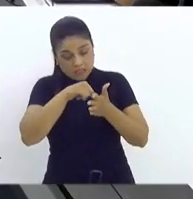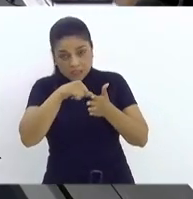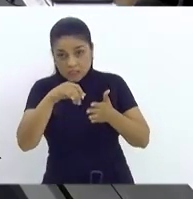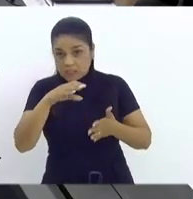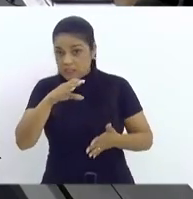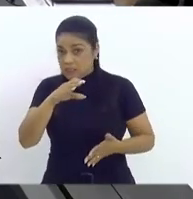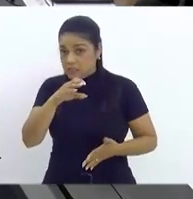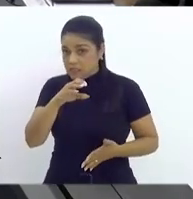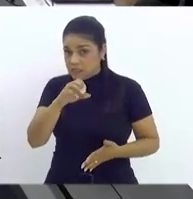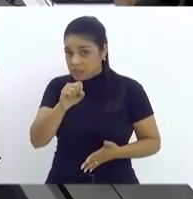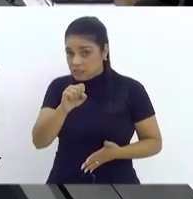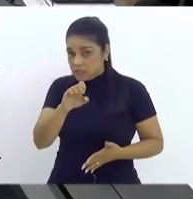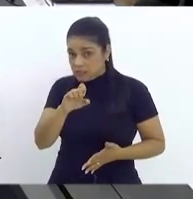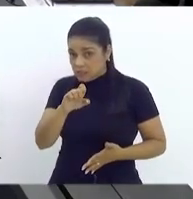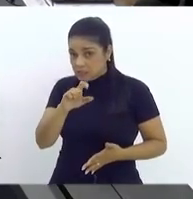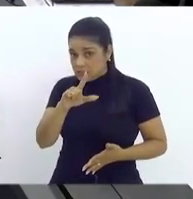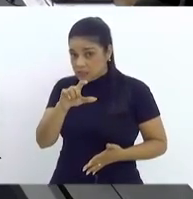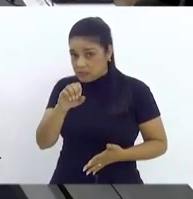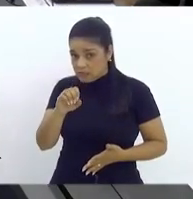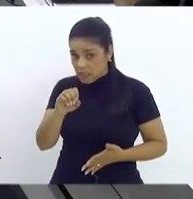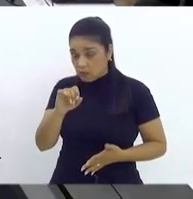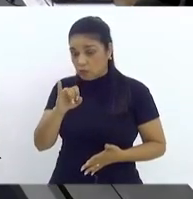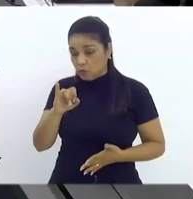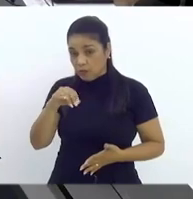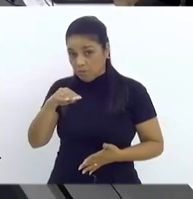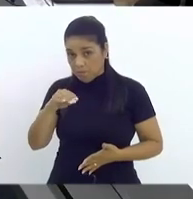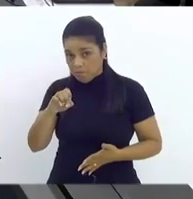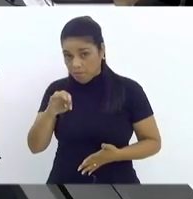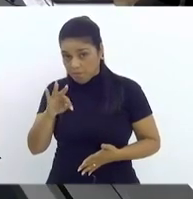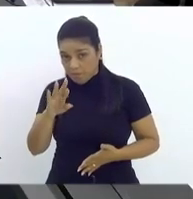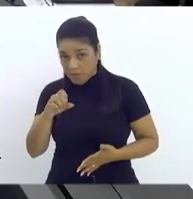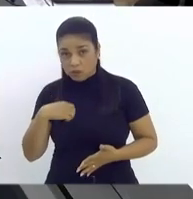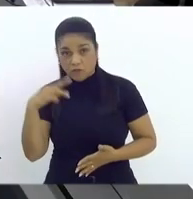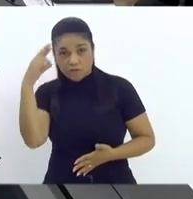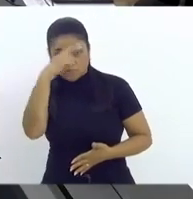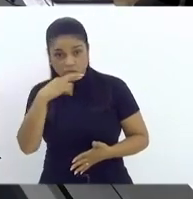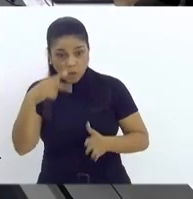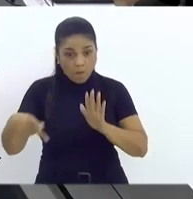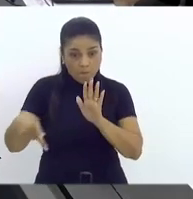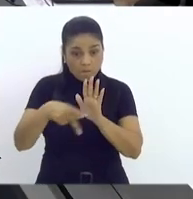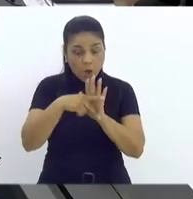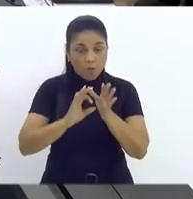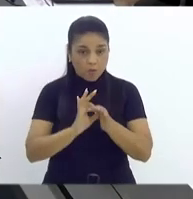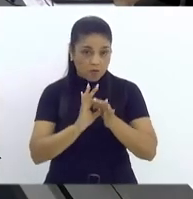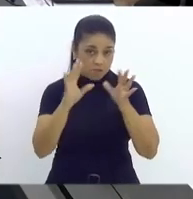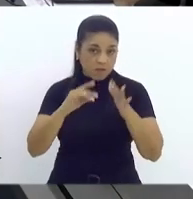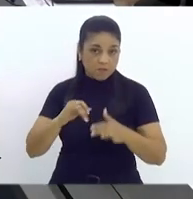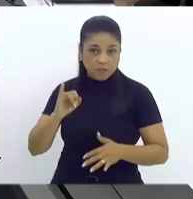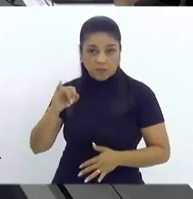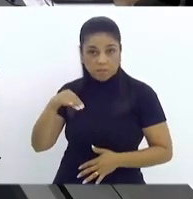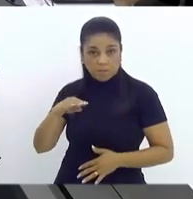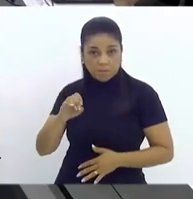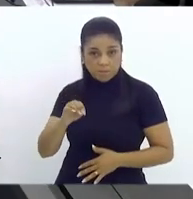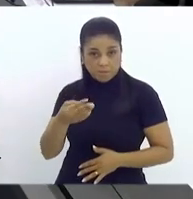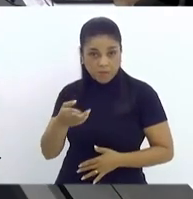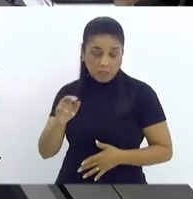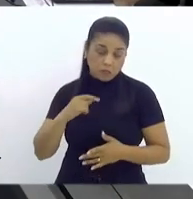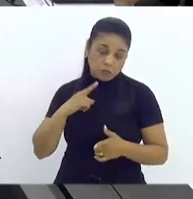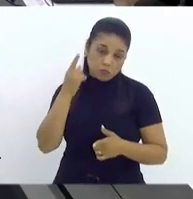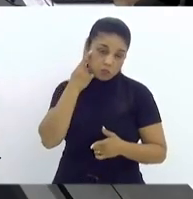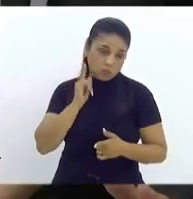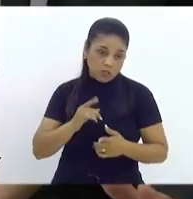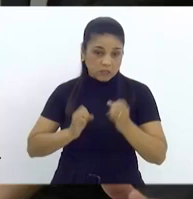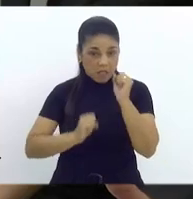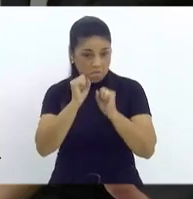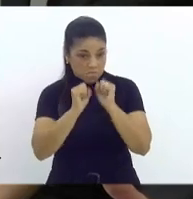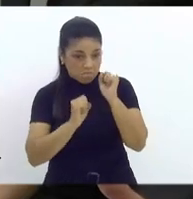só pode ser um organismo de inspeção acreditada pelo Inmetro. Aí não sei se é uma empresa que é acreditada pelo Inmetro que possa